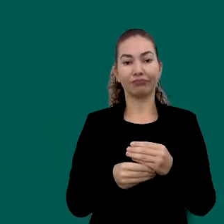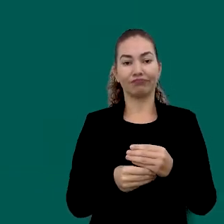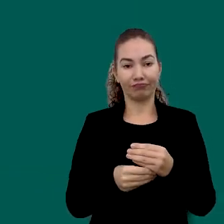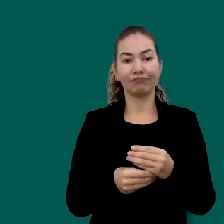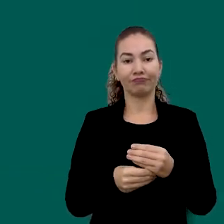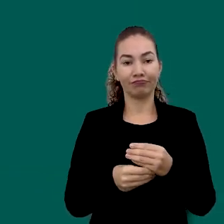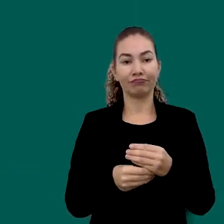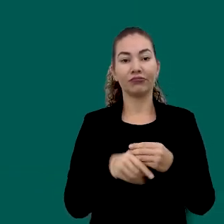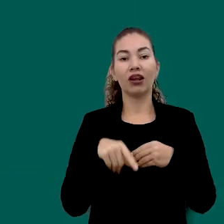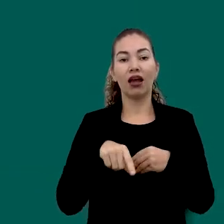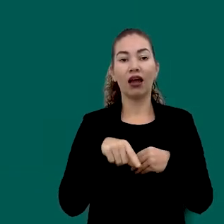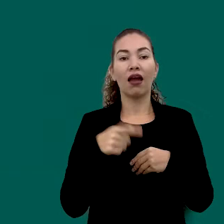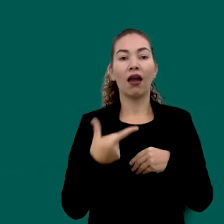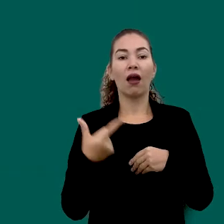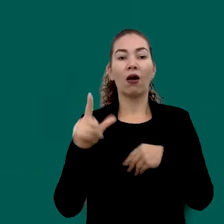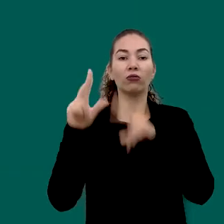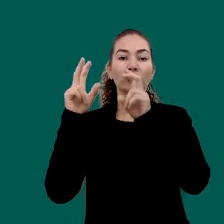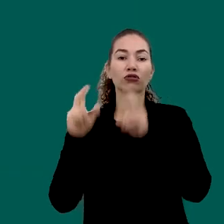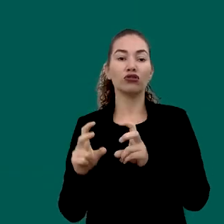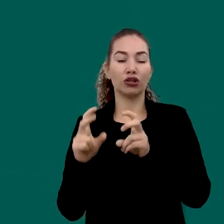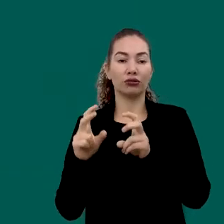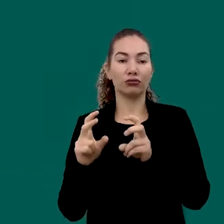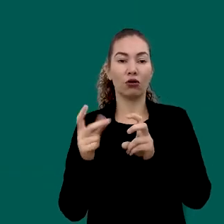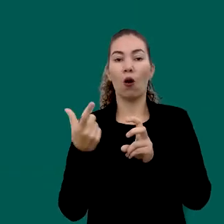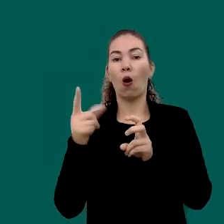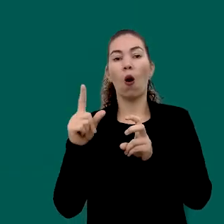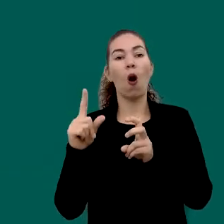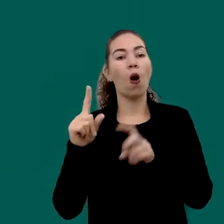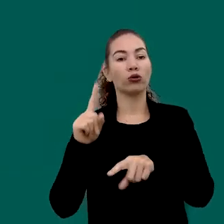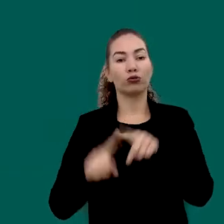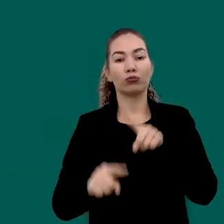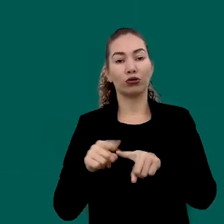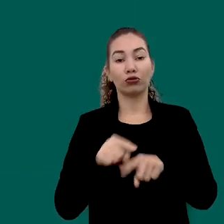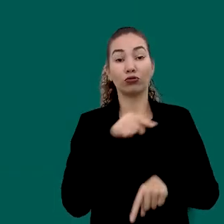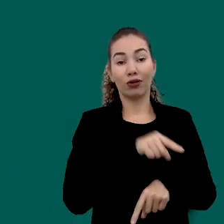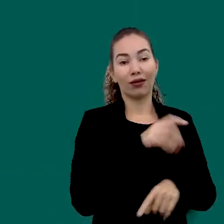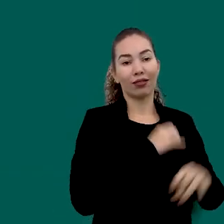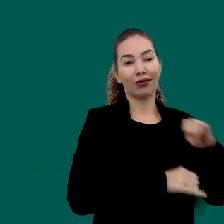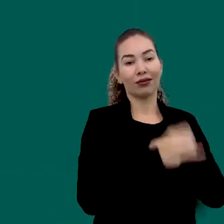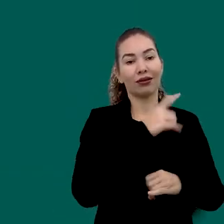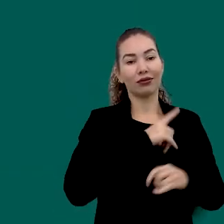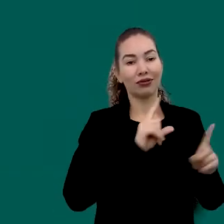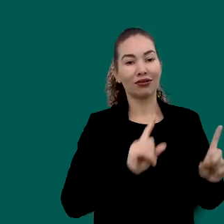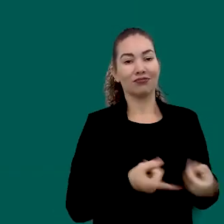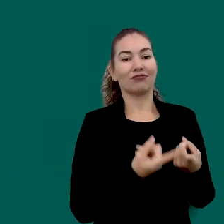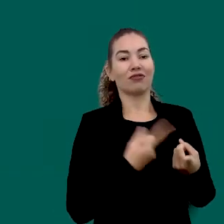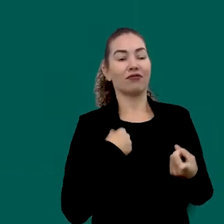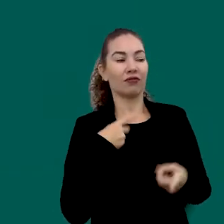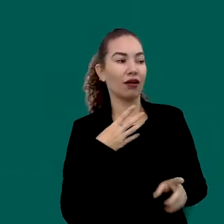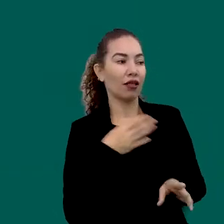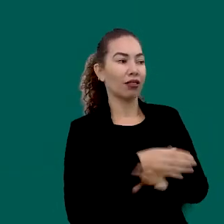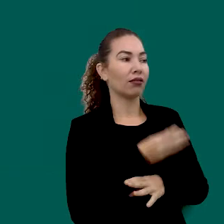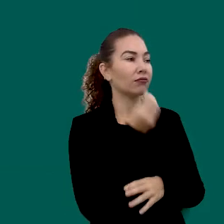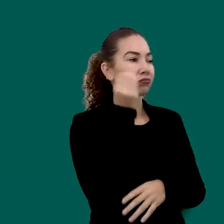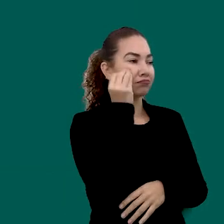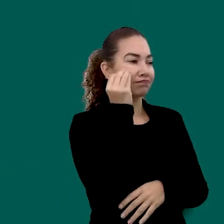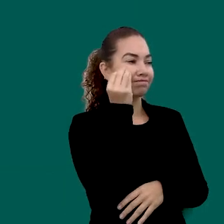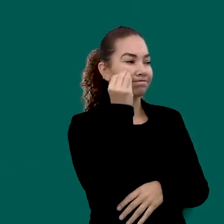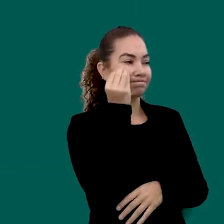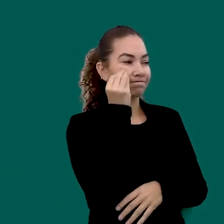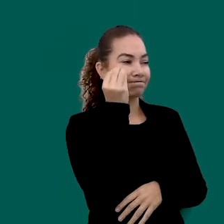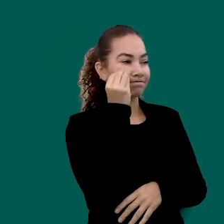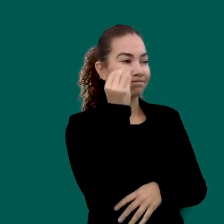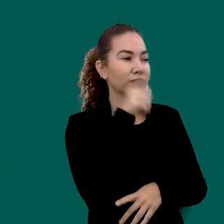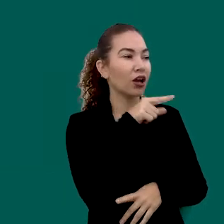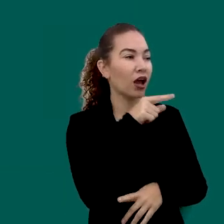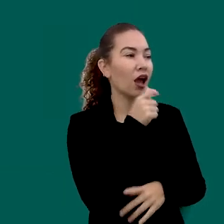básico chama, a outra linha ela dá margem. E o e-commerce tem esse desafio de fazer com que o cliente ele entre ali, ele tenha uma experimentação. Ele